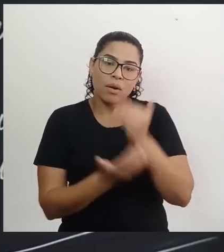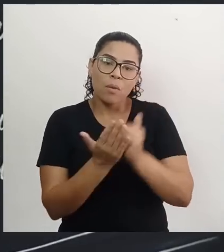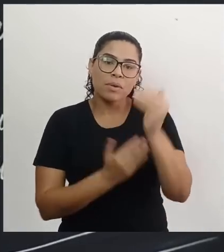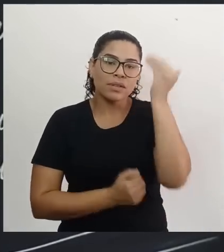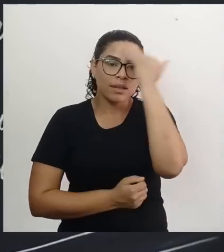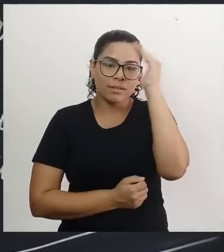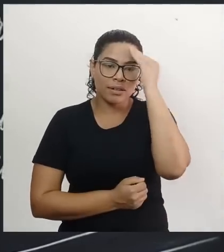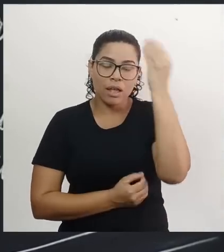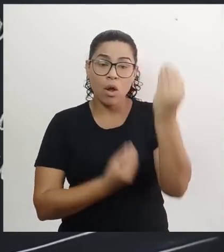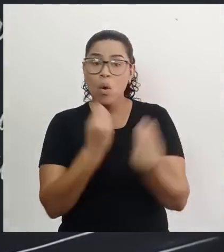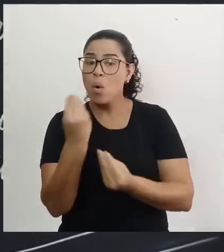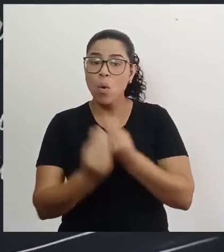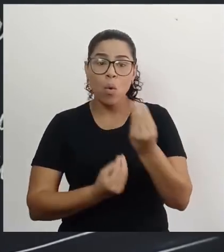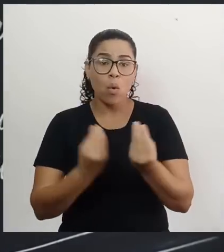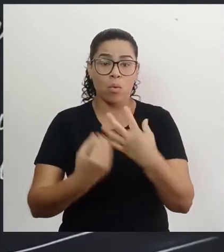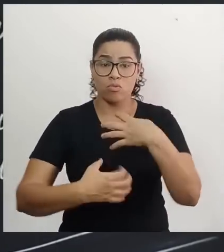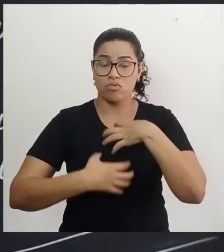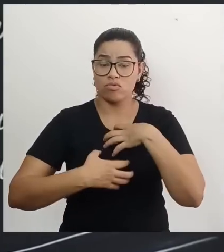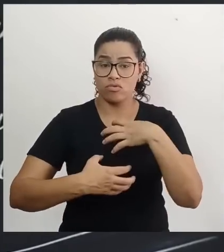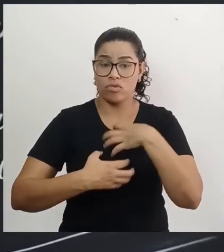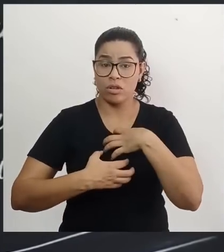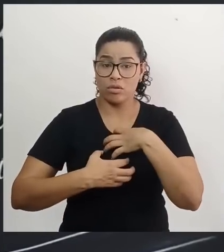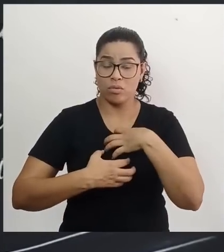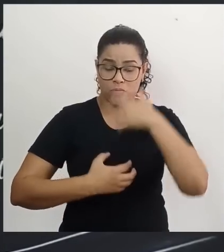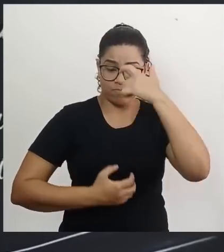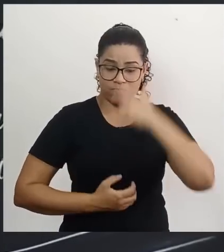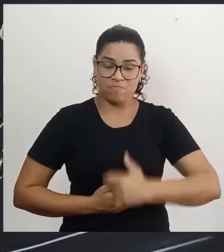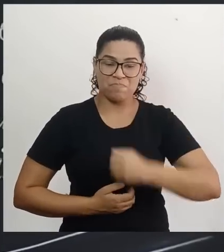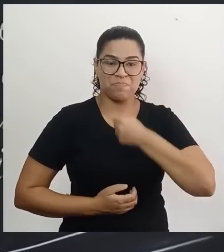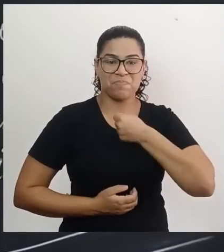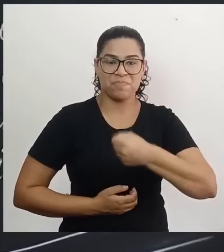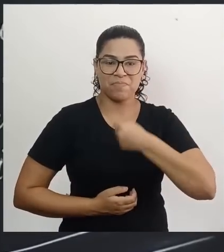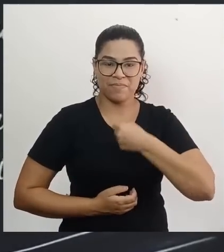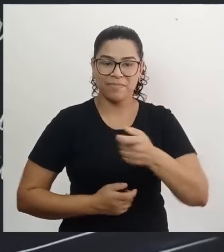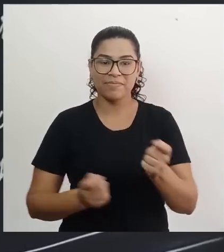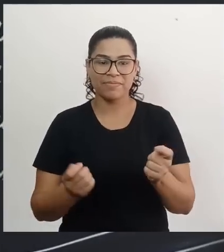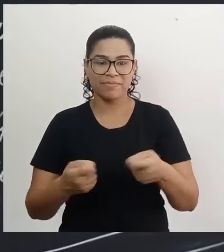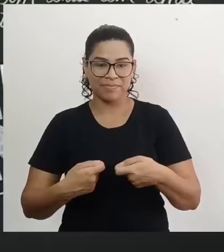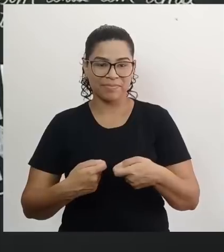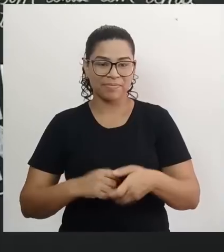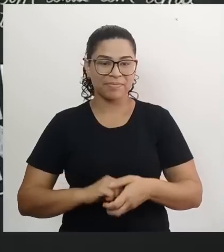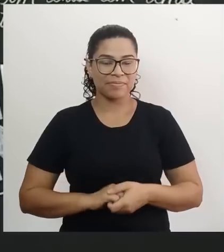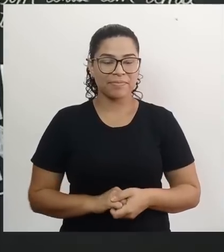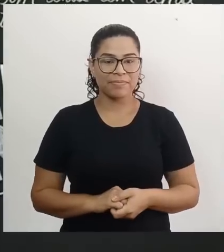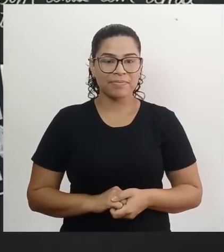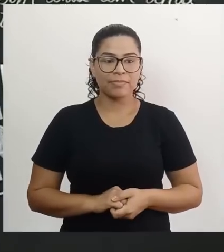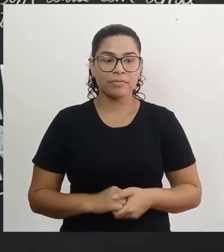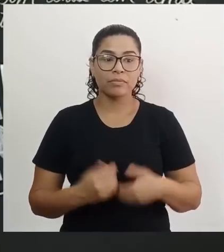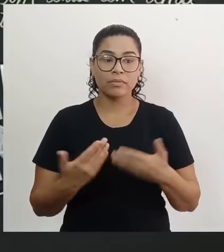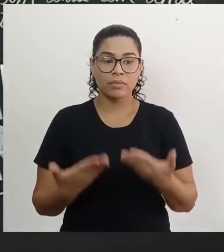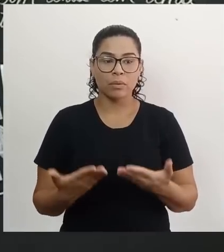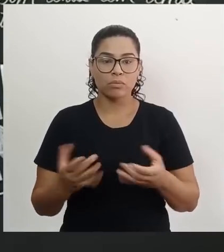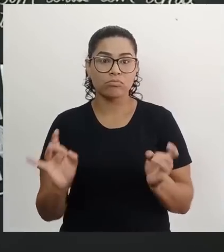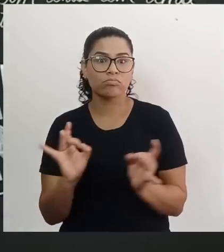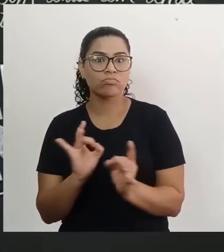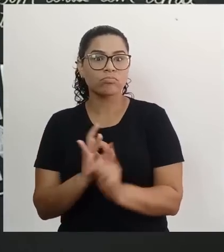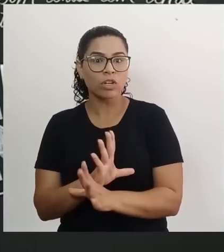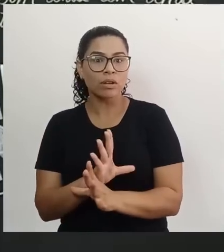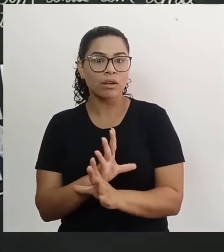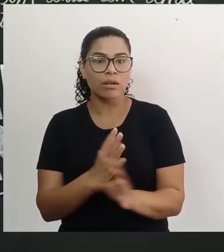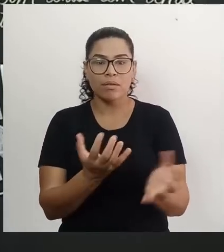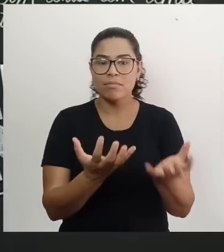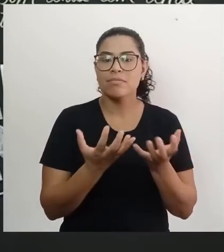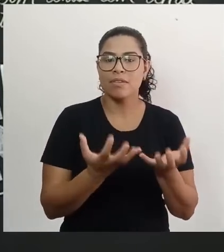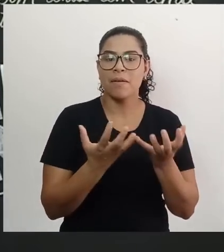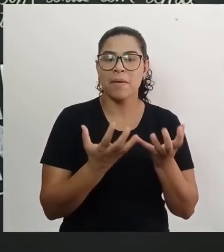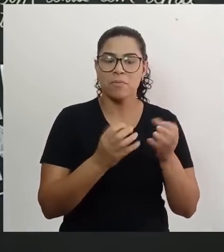como exercer essa função de um jornalista que dentro de uma empresa vai escrever esse texto de caráter oficial. Então, chega,